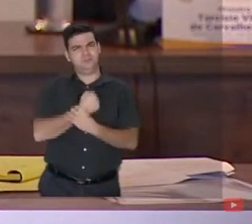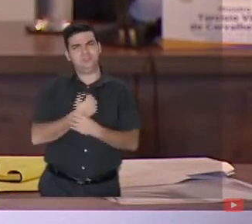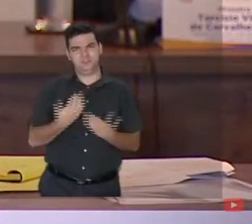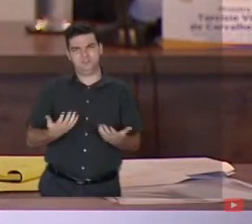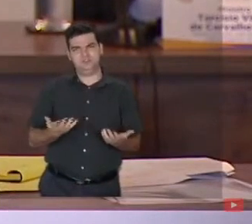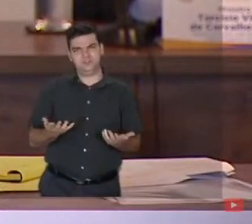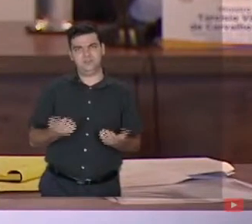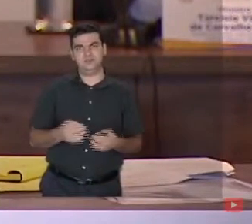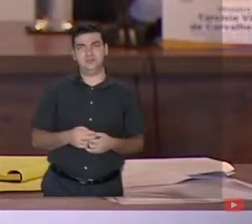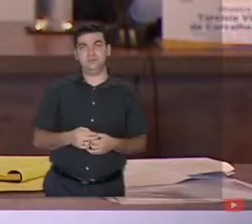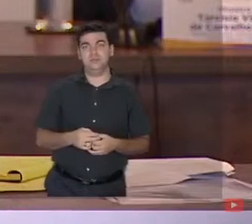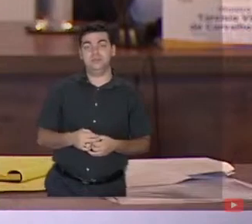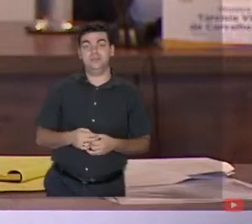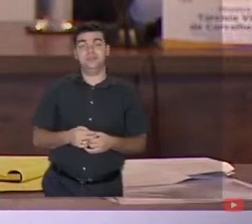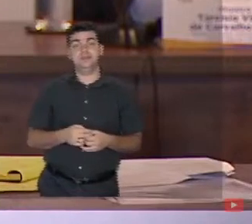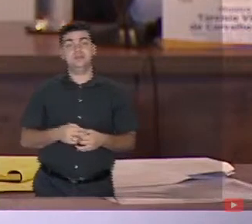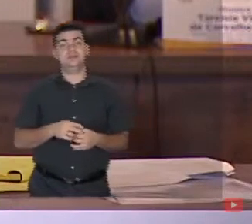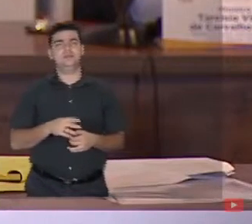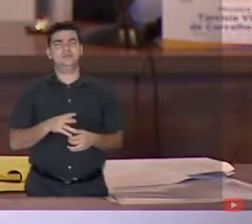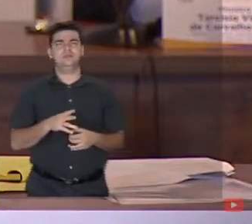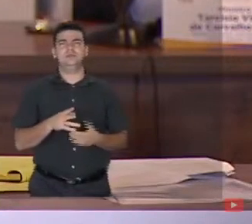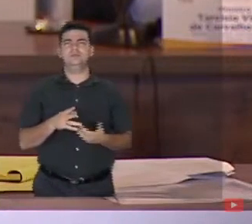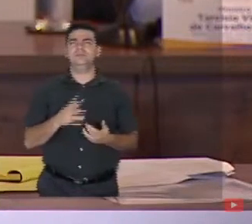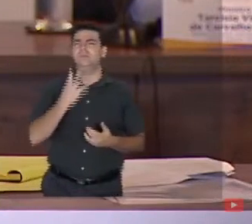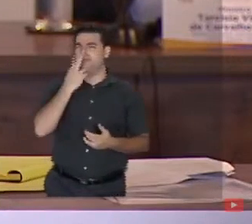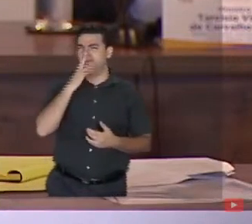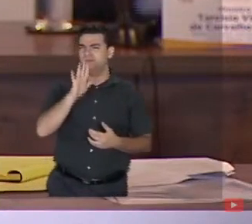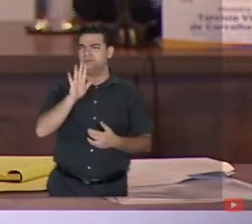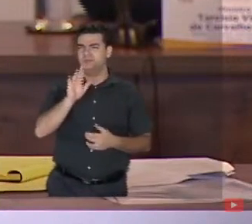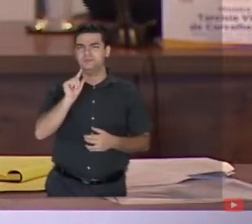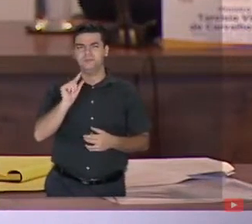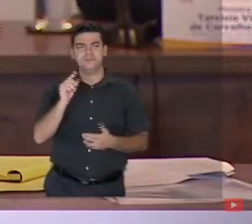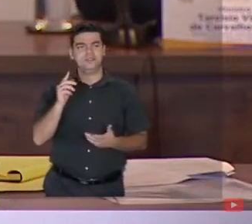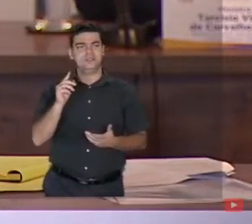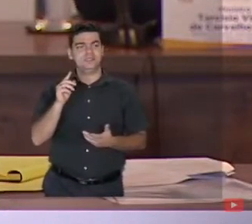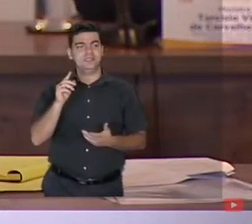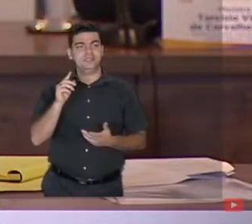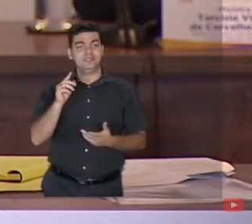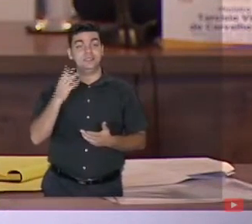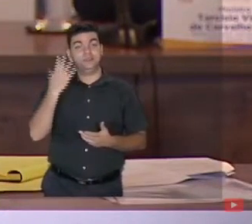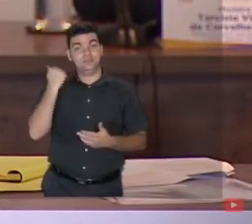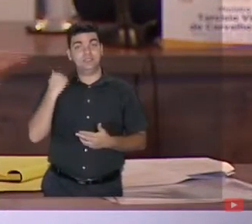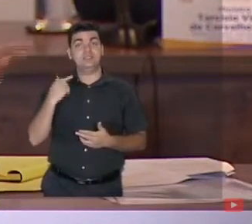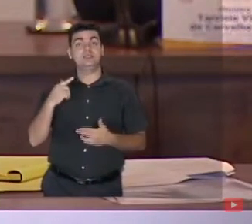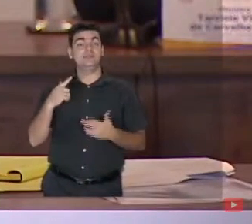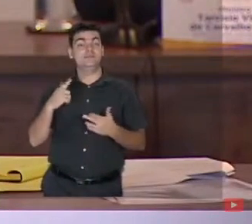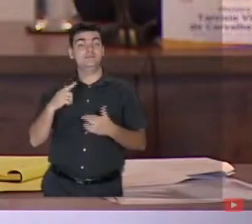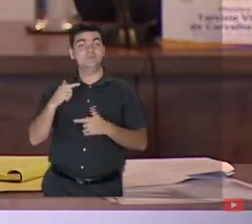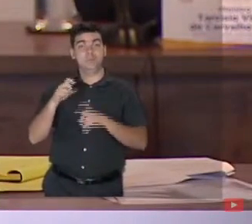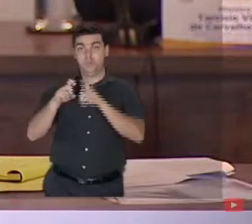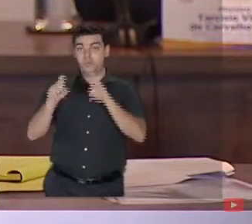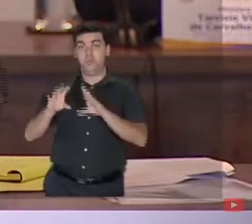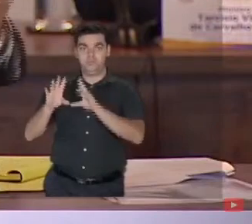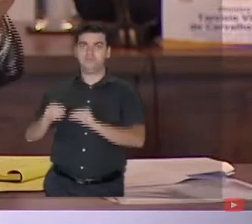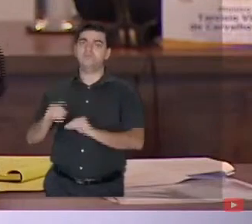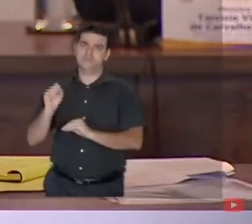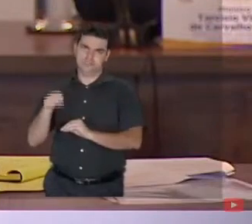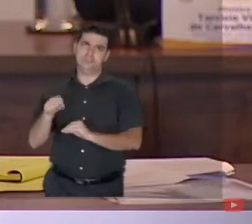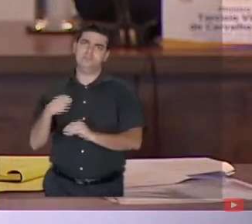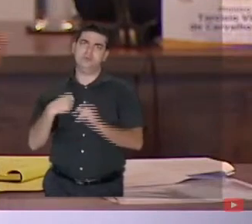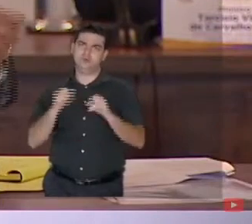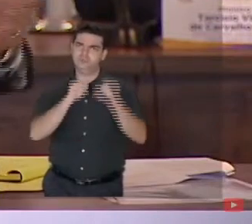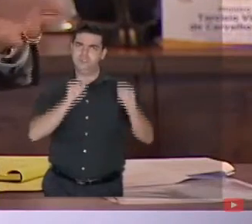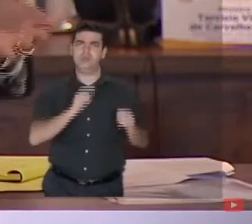possível. É bastante possível que o fato de se ter desligado um servidor tenha impactado